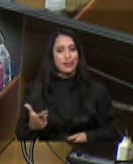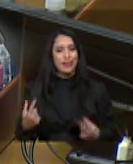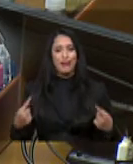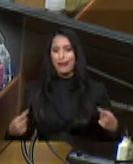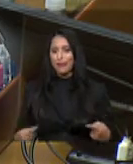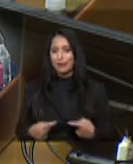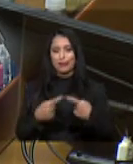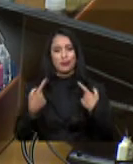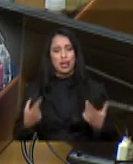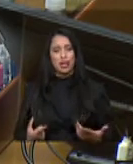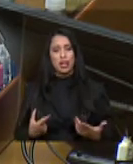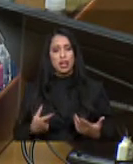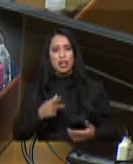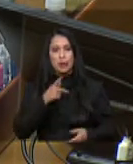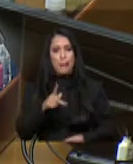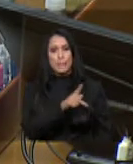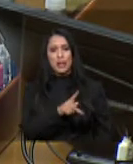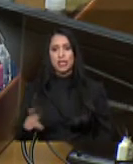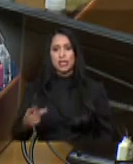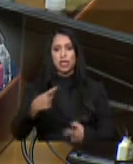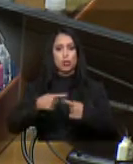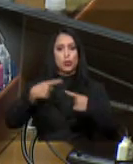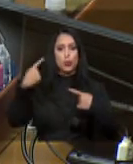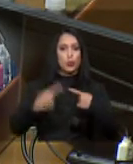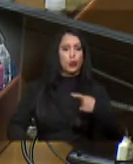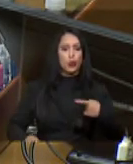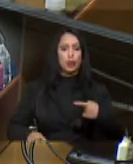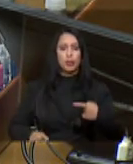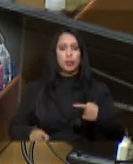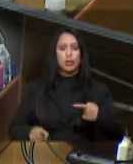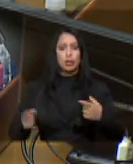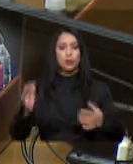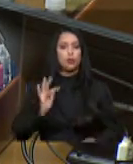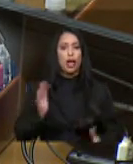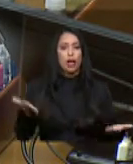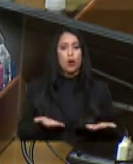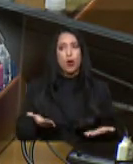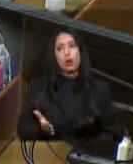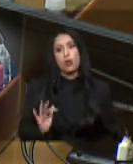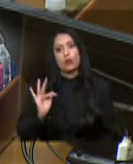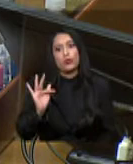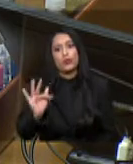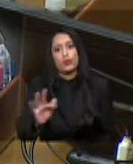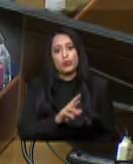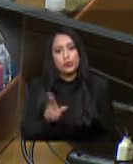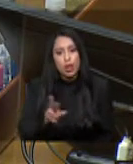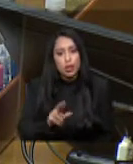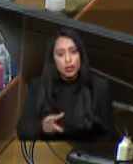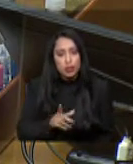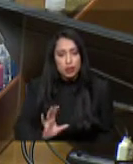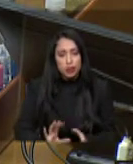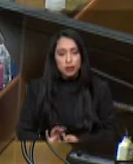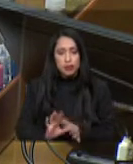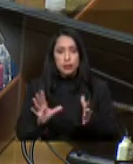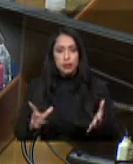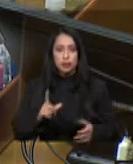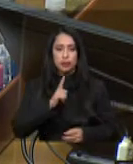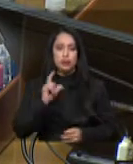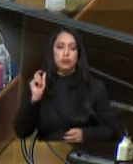que amarrasse um presidente da República, ou agora ou no futuro, a não propiciar melhor,